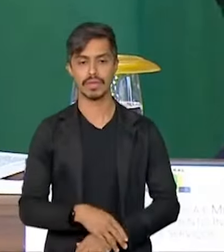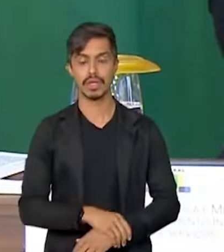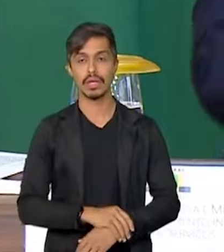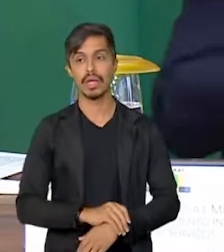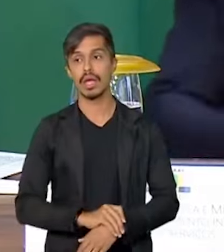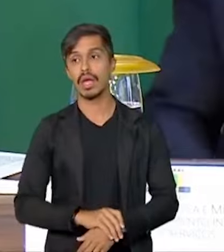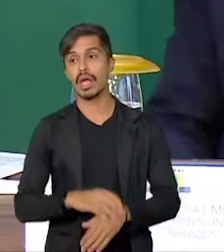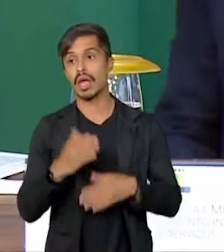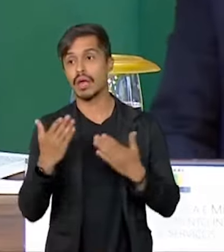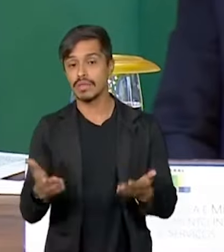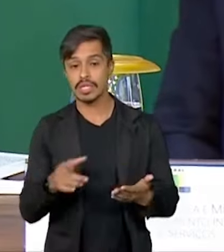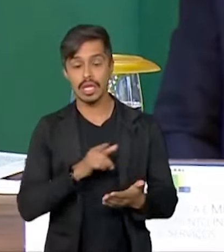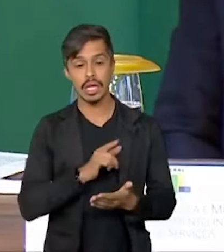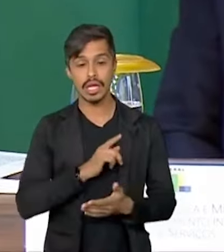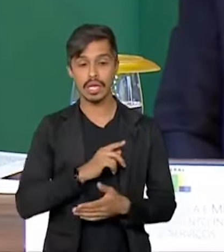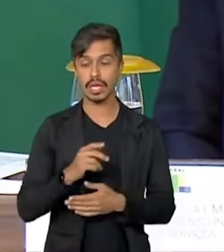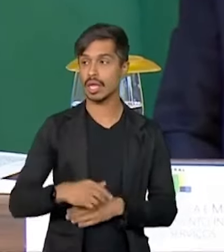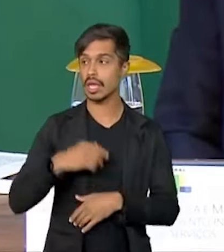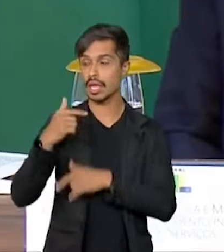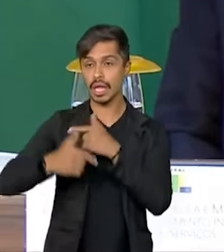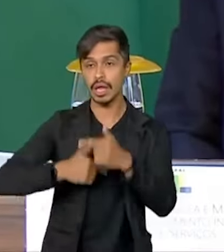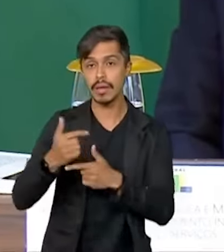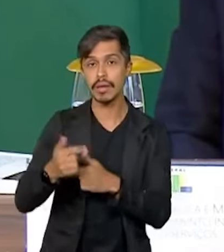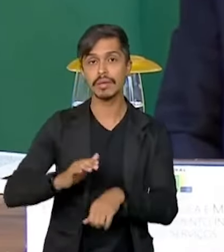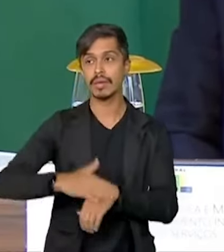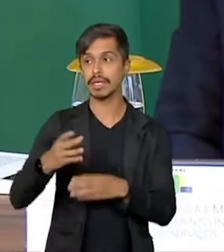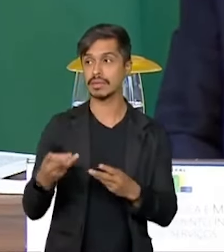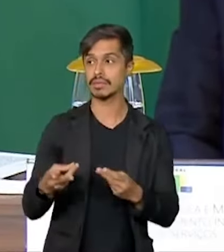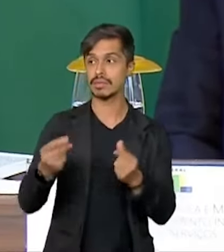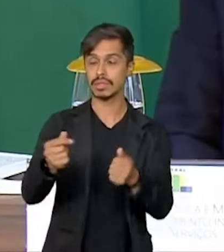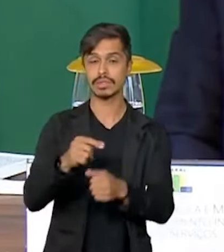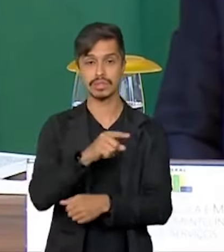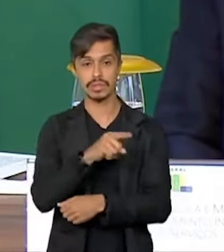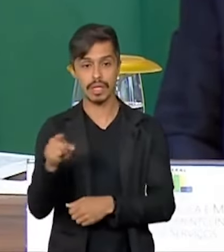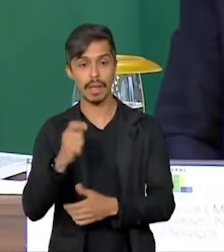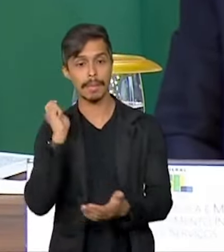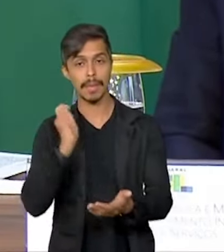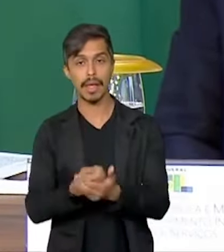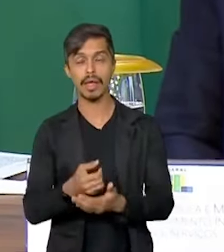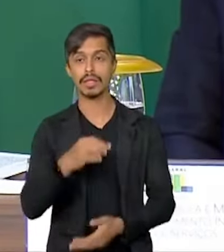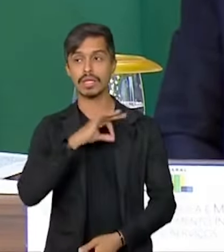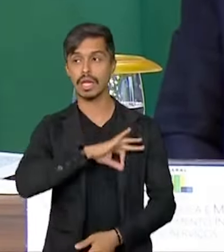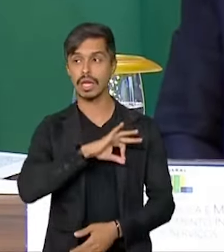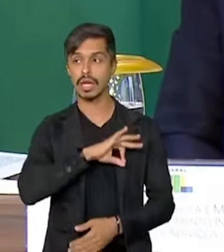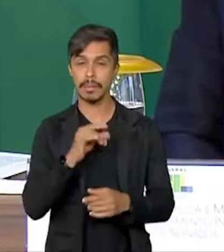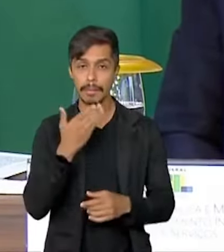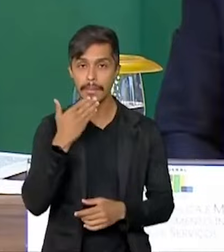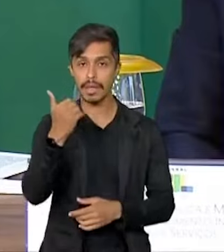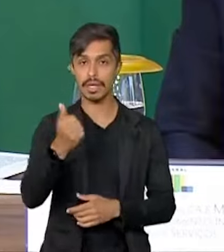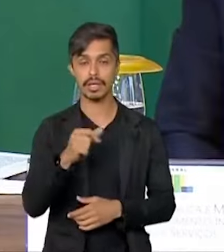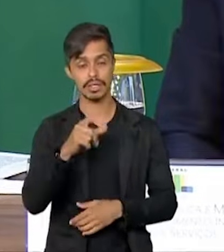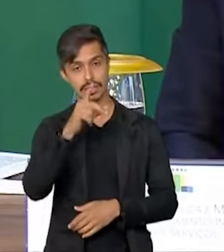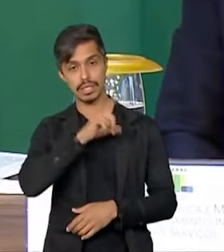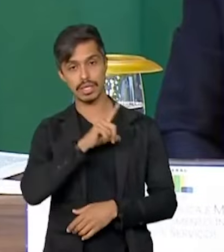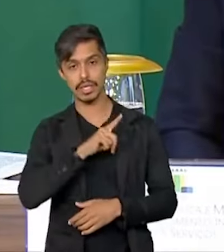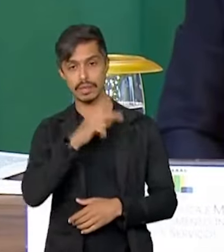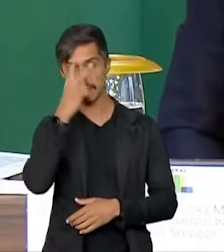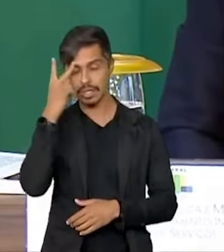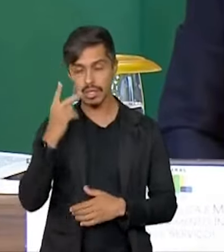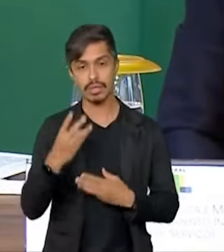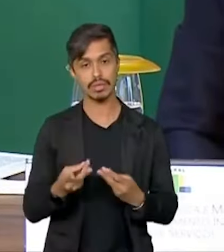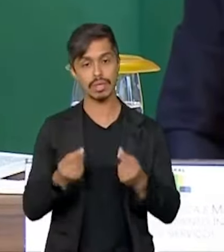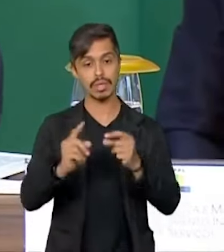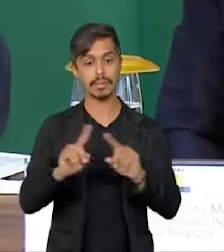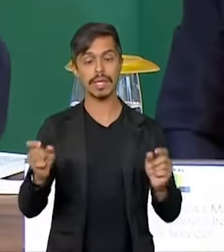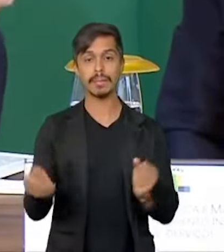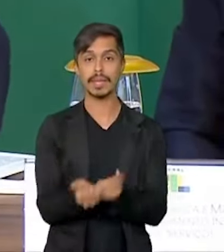aí vocês vão ter empregado de melhor qualidade, vocês vão pagar um salário um pouco melhor, vai ter gente de qualidade, mas